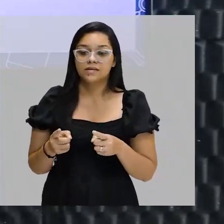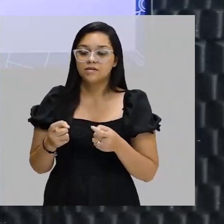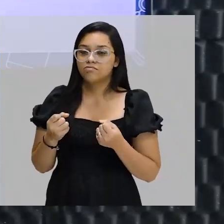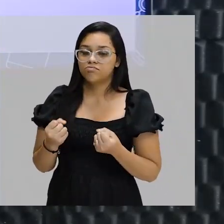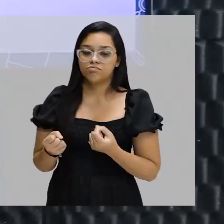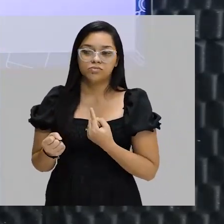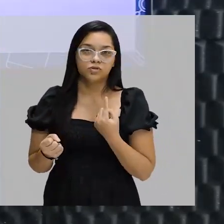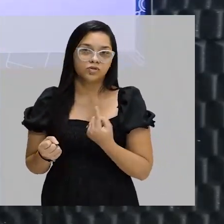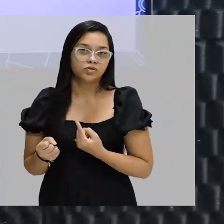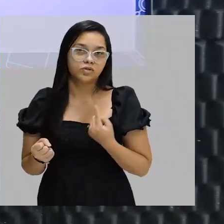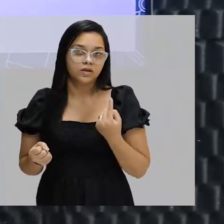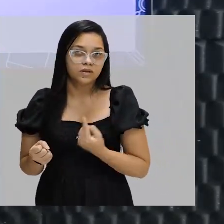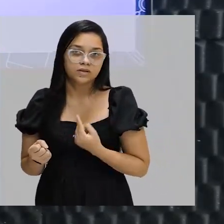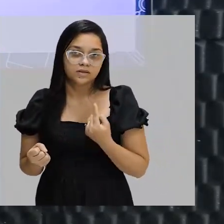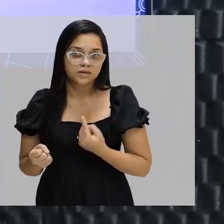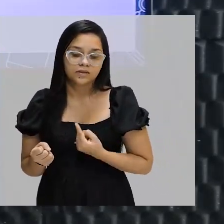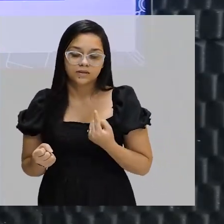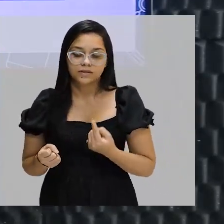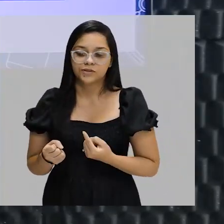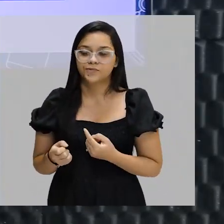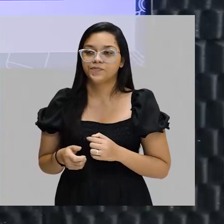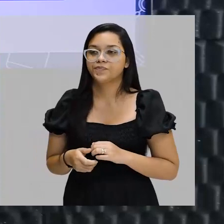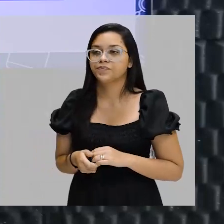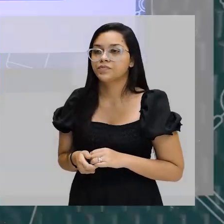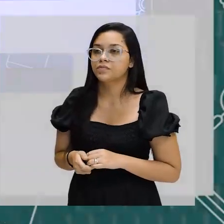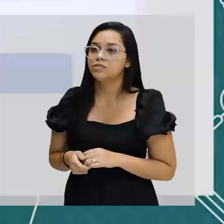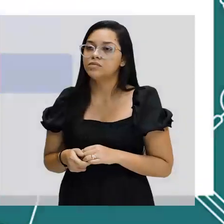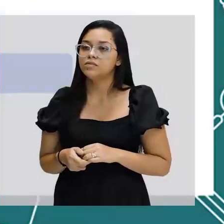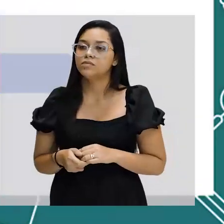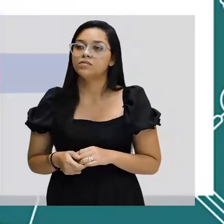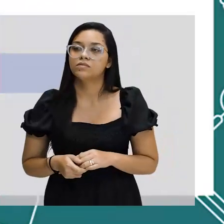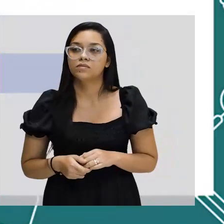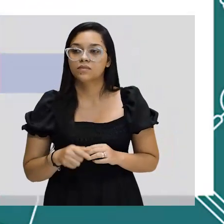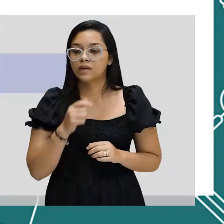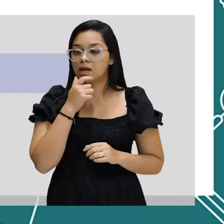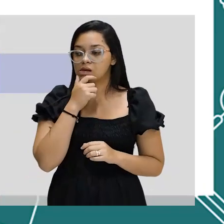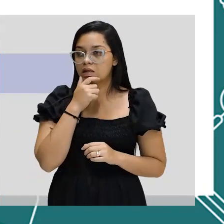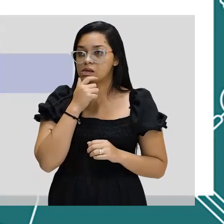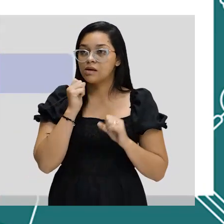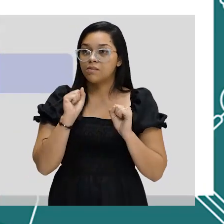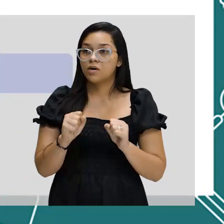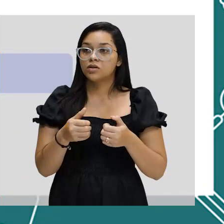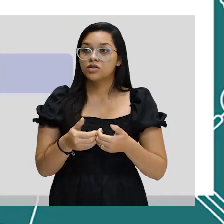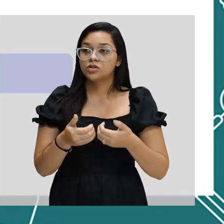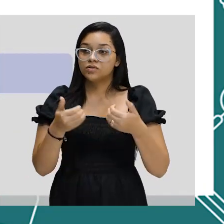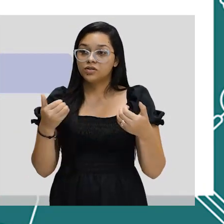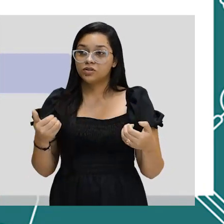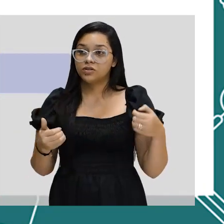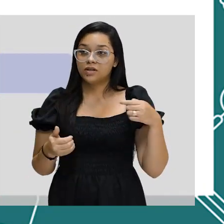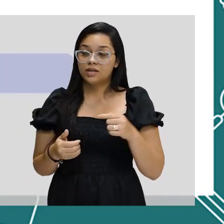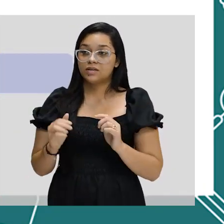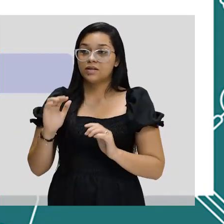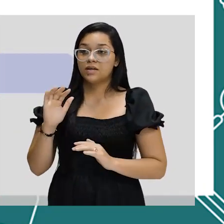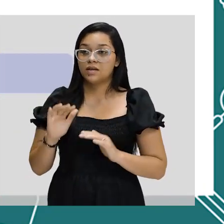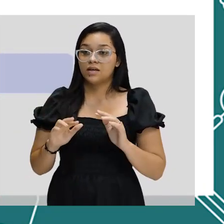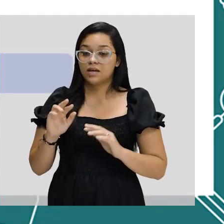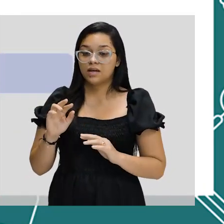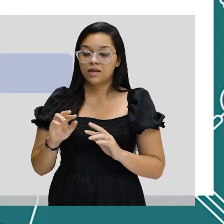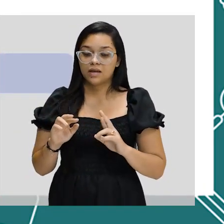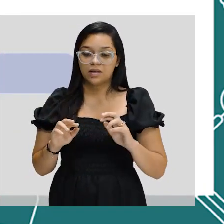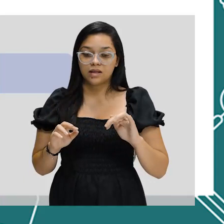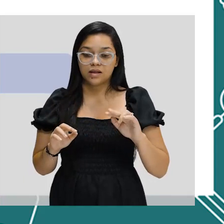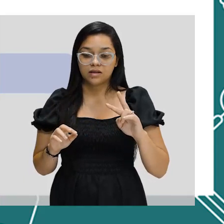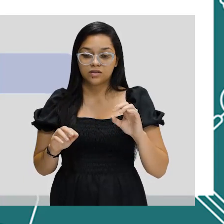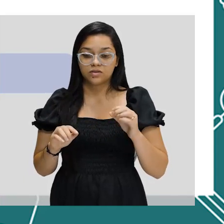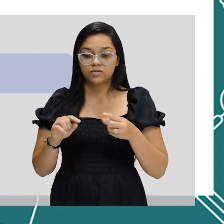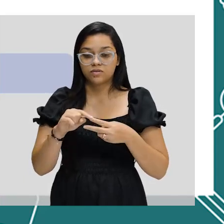sustenta sozinha, ela não é independente. Bom, em inglês, nós podemos dividir essas sentenças relativas em dois